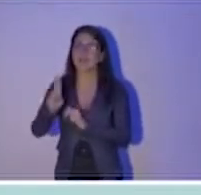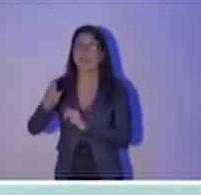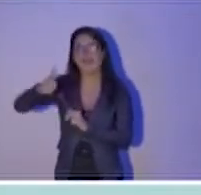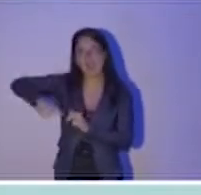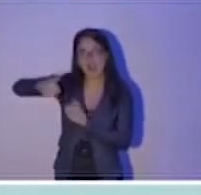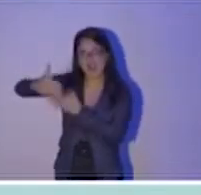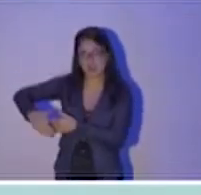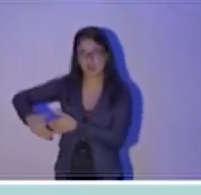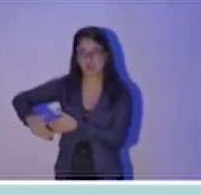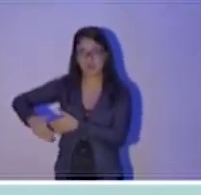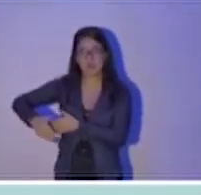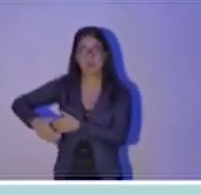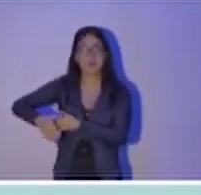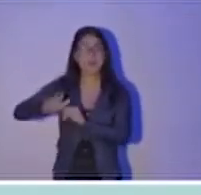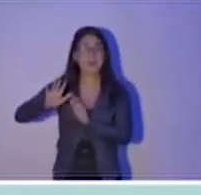estar junto com